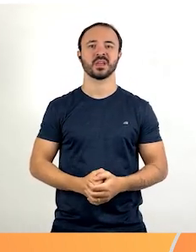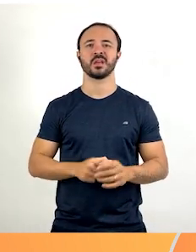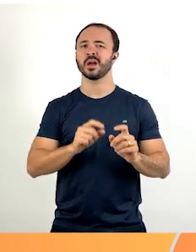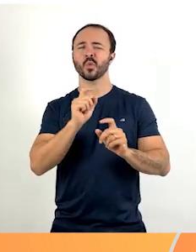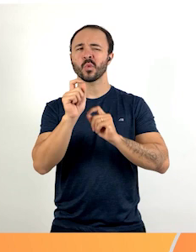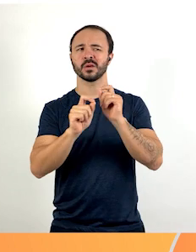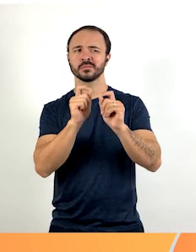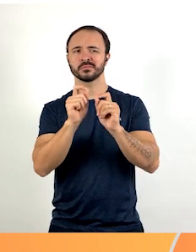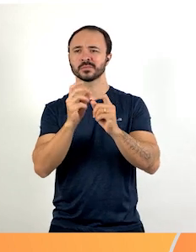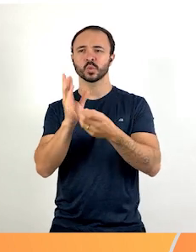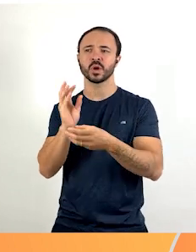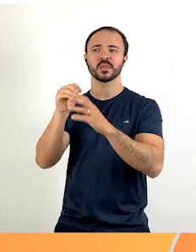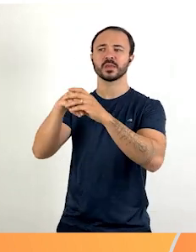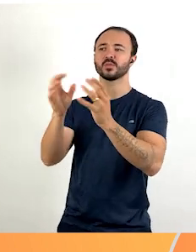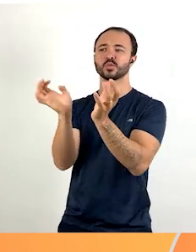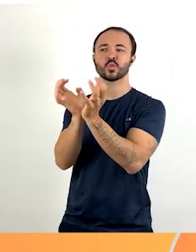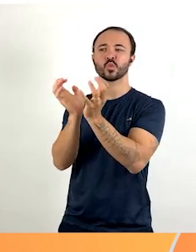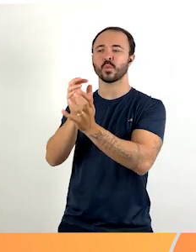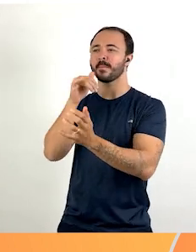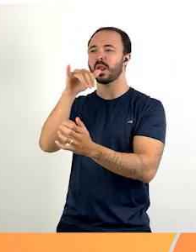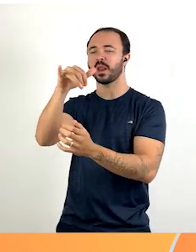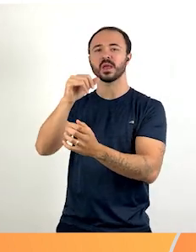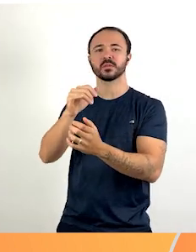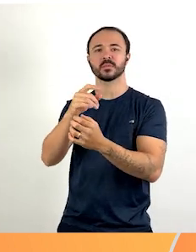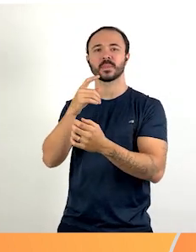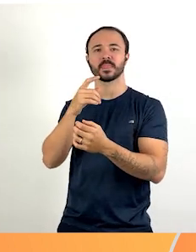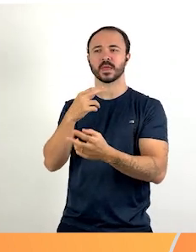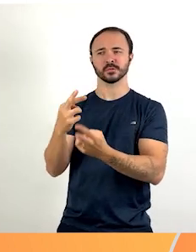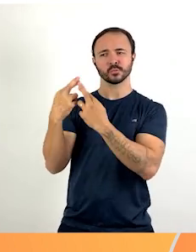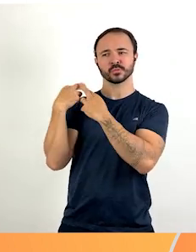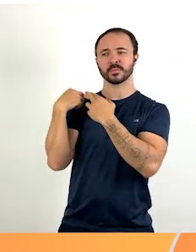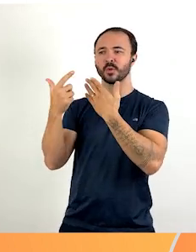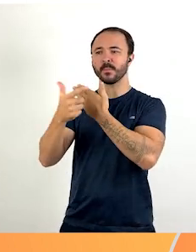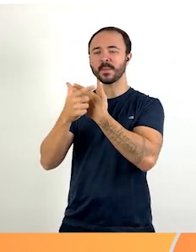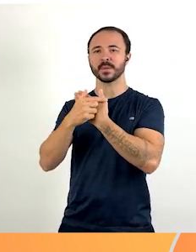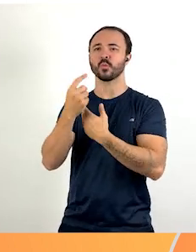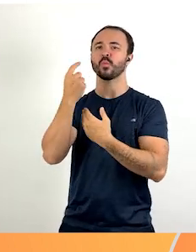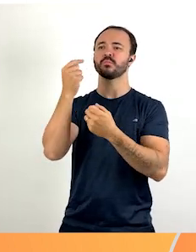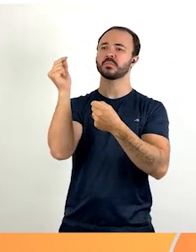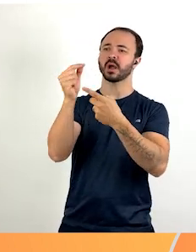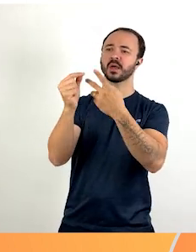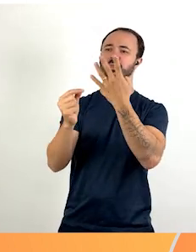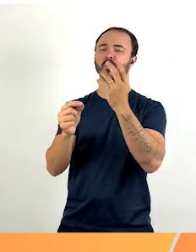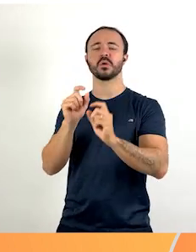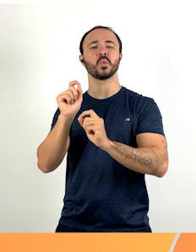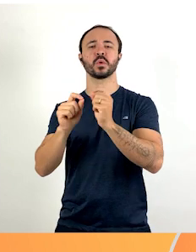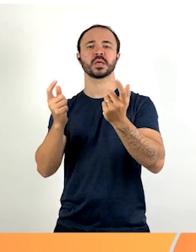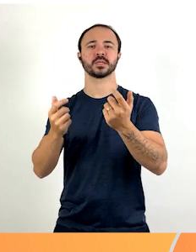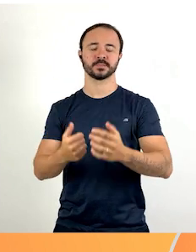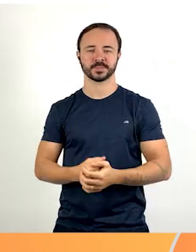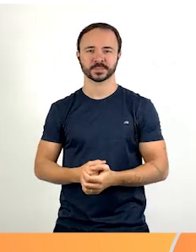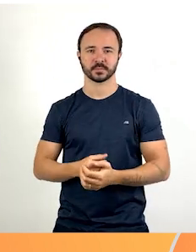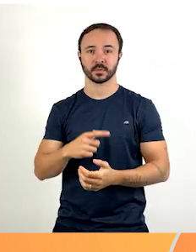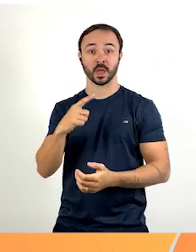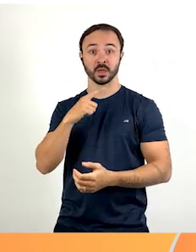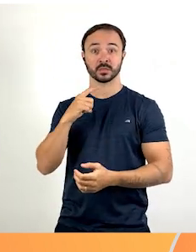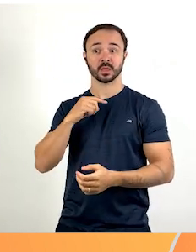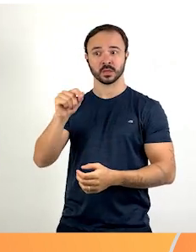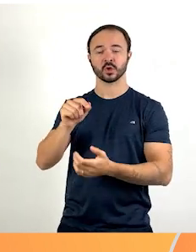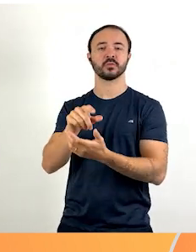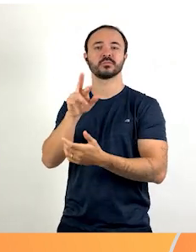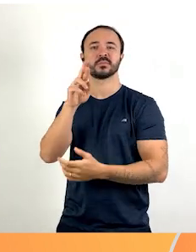Quais são os elementos de um circuito elétrico? Qual é a função de cada elemento? Os equipamentos que estão ali presentes. Nós temos aqui